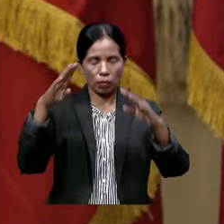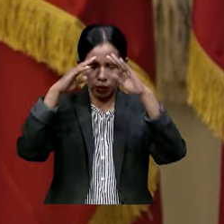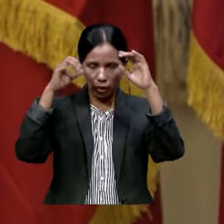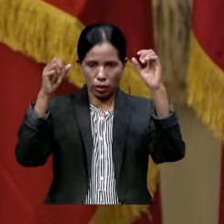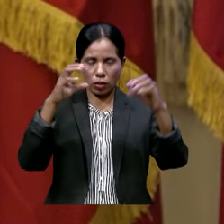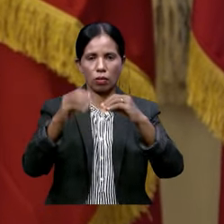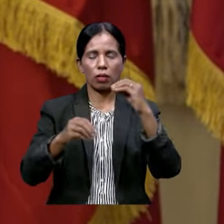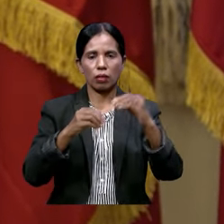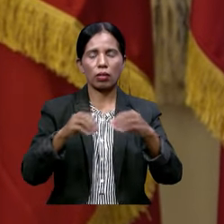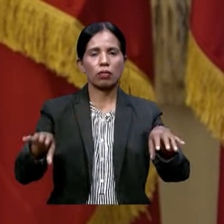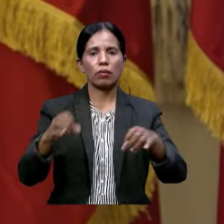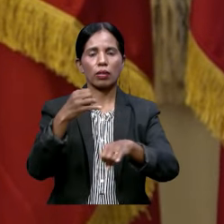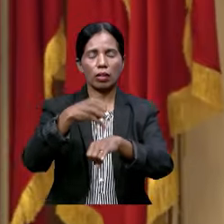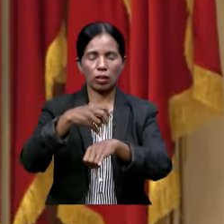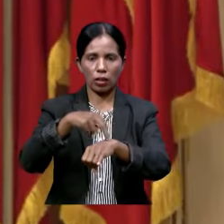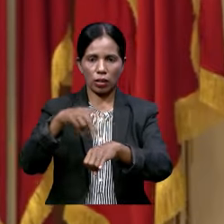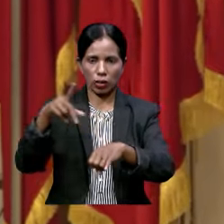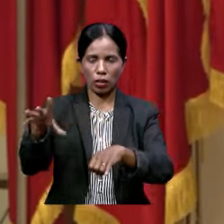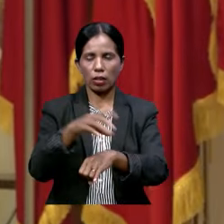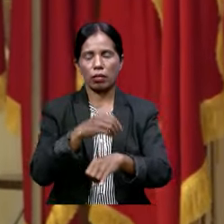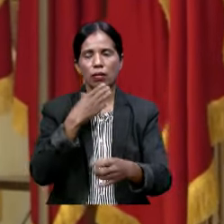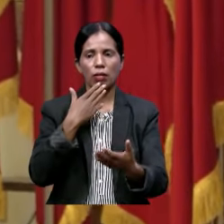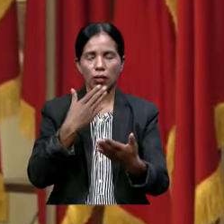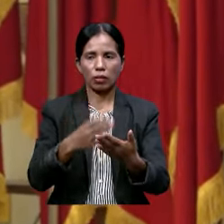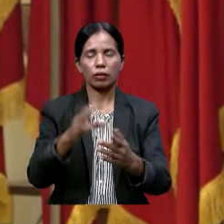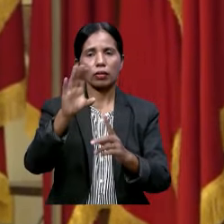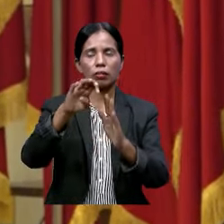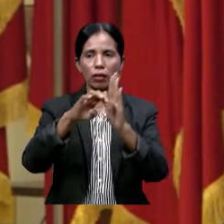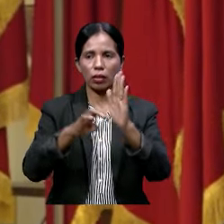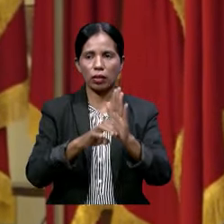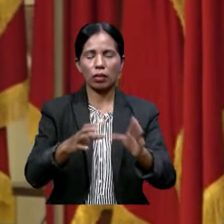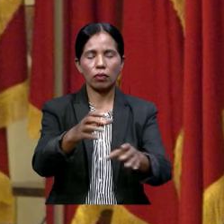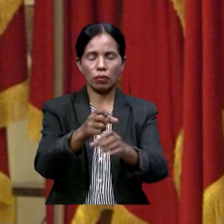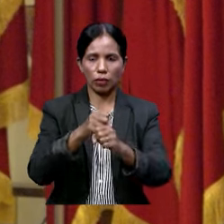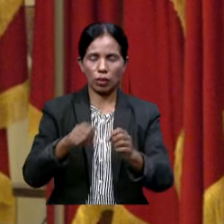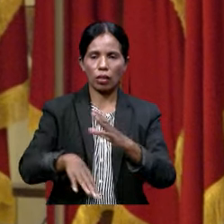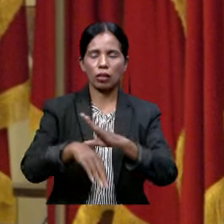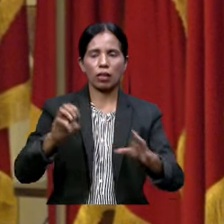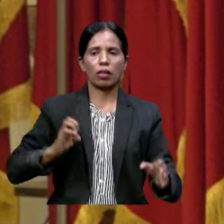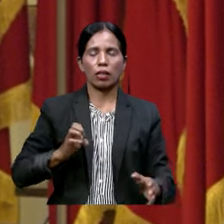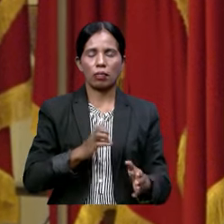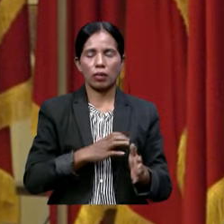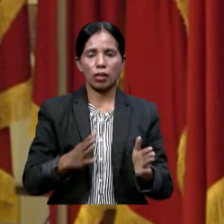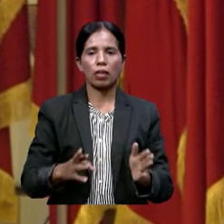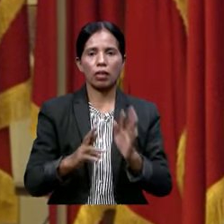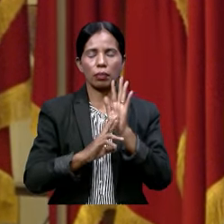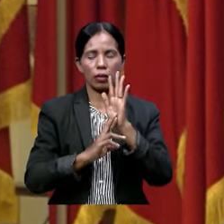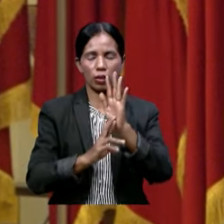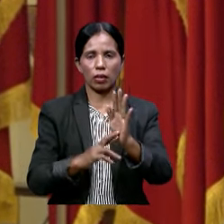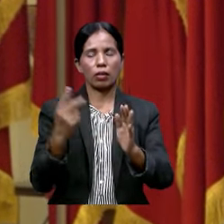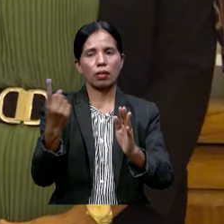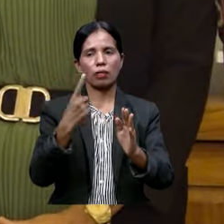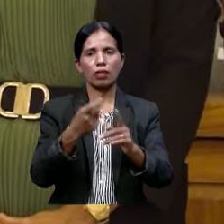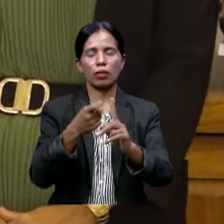kon ba relasaun internasional alinea B defini se festadu mak foti no hasai embaixador representante permanente no